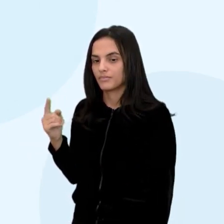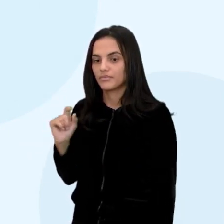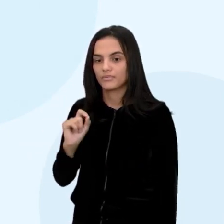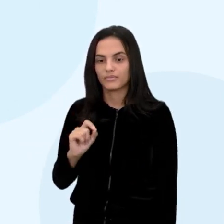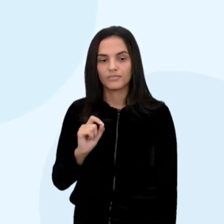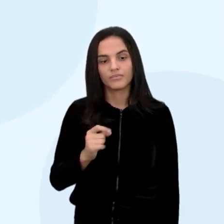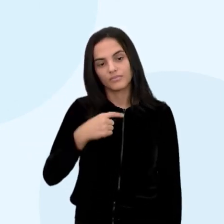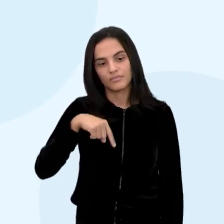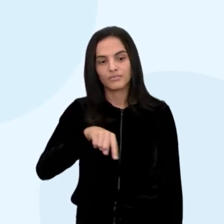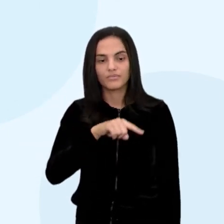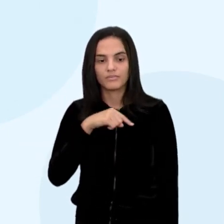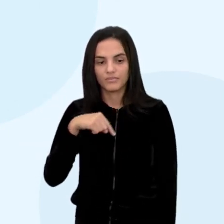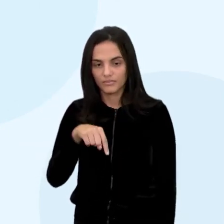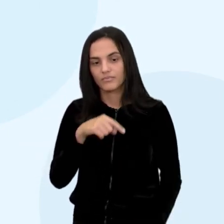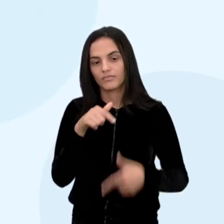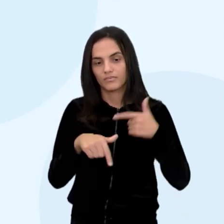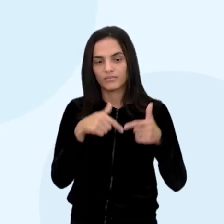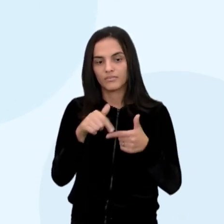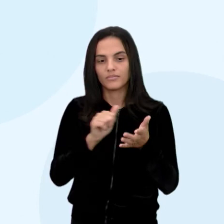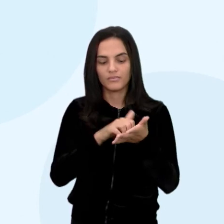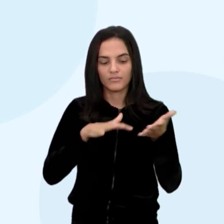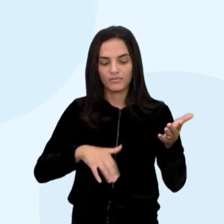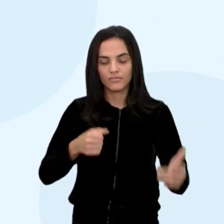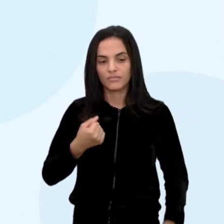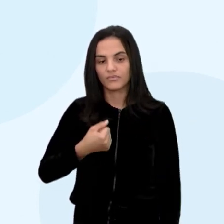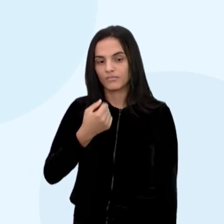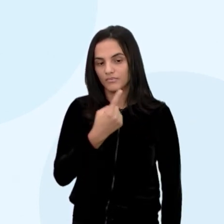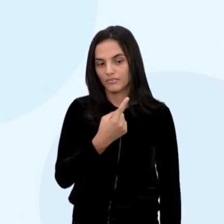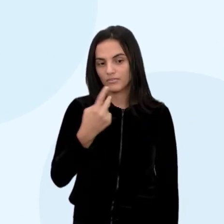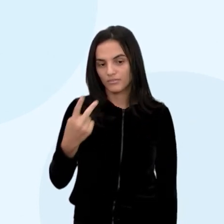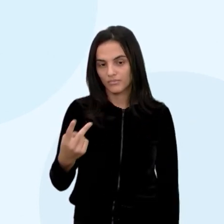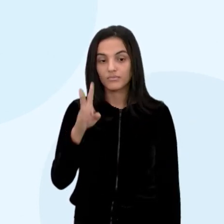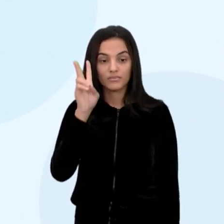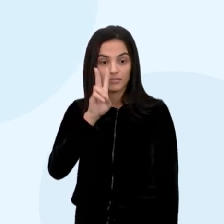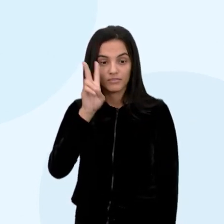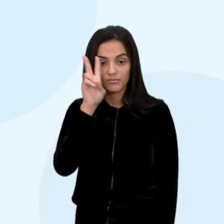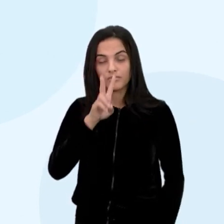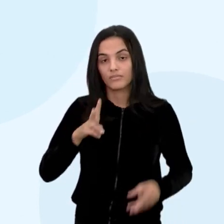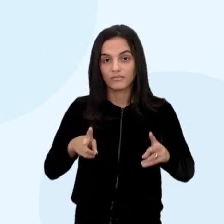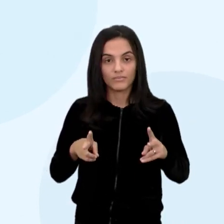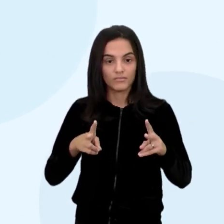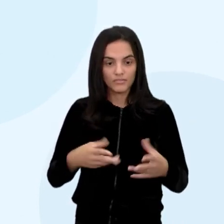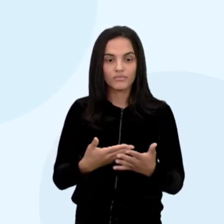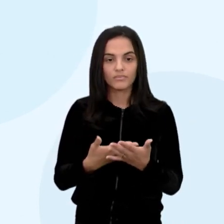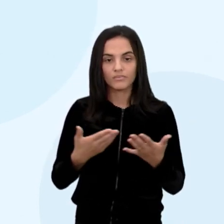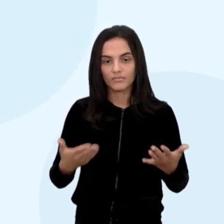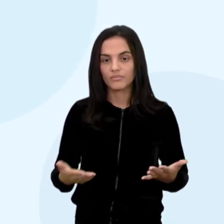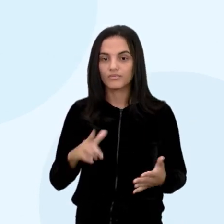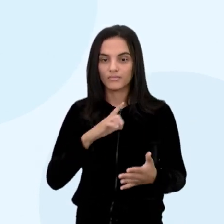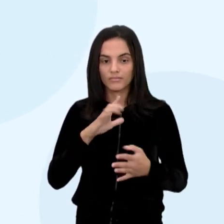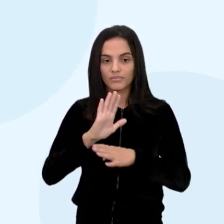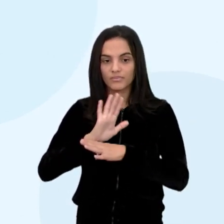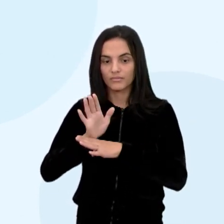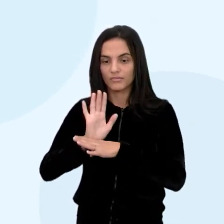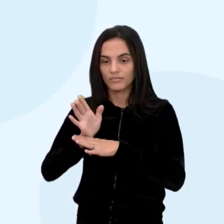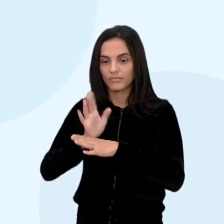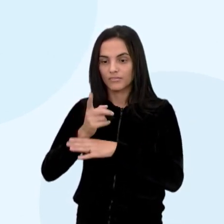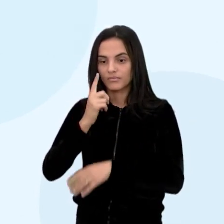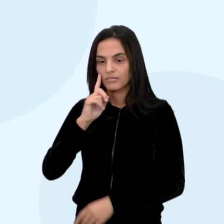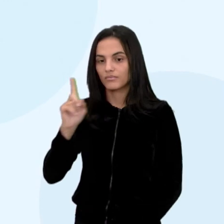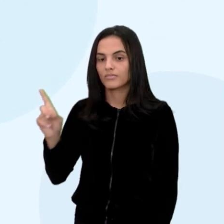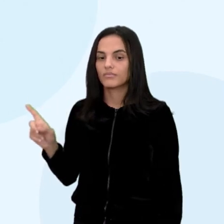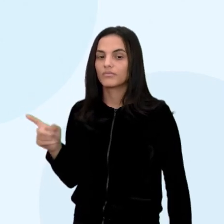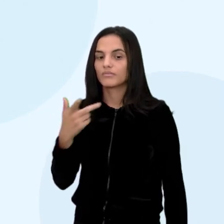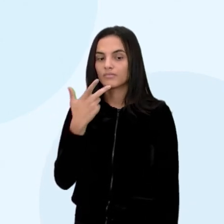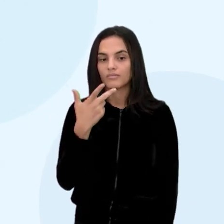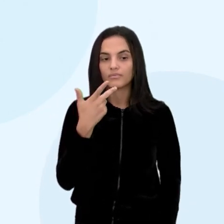nesse nossos trabalhos de atividade 1 e 2, tá? Sempre lembrando isso para vocês. Tem o vídeo, né, que fala aí